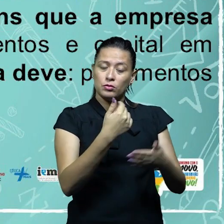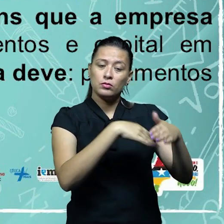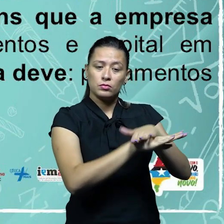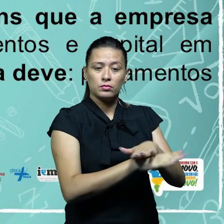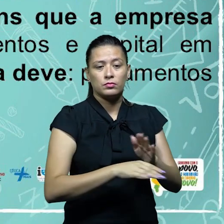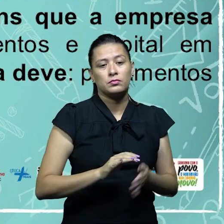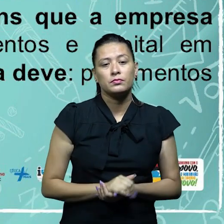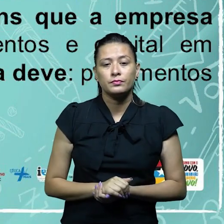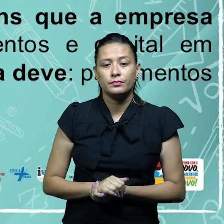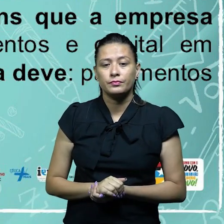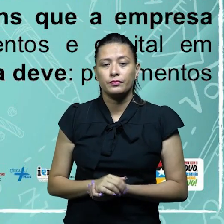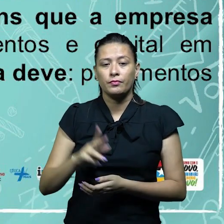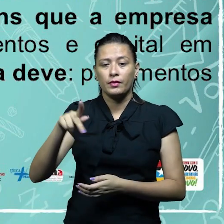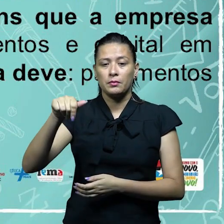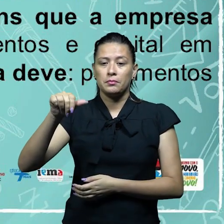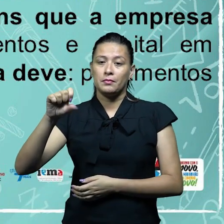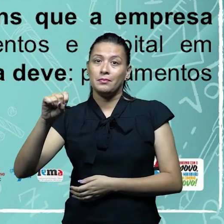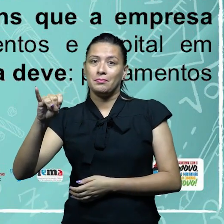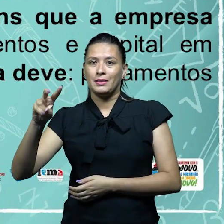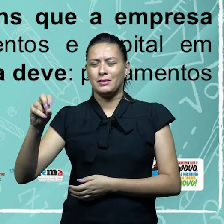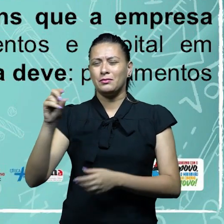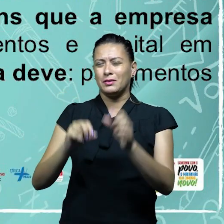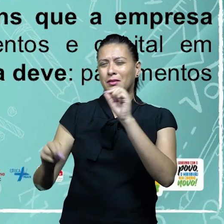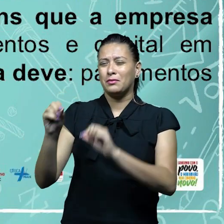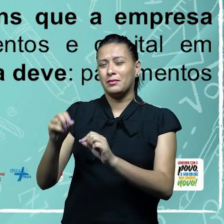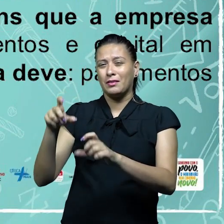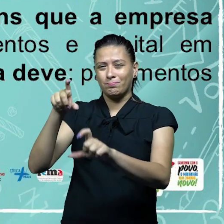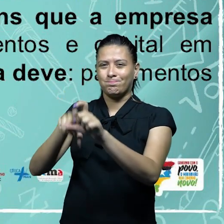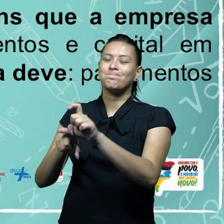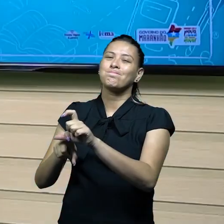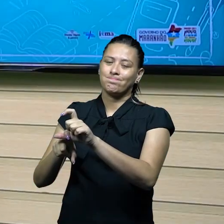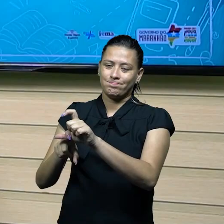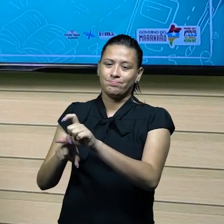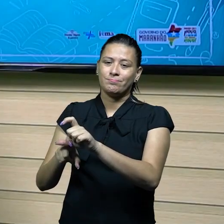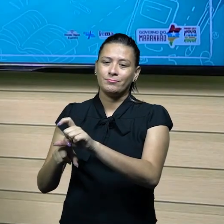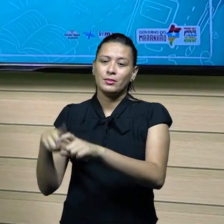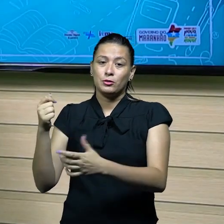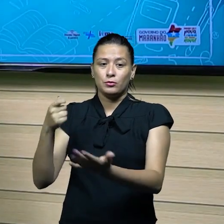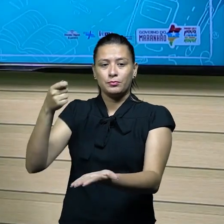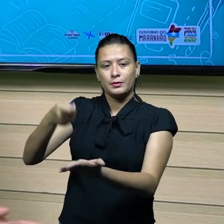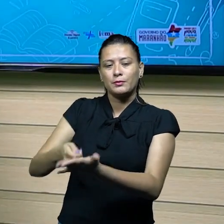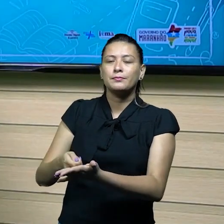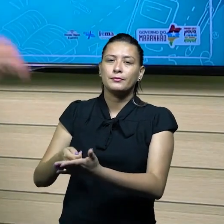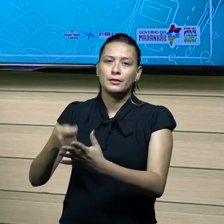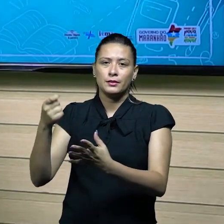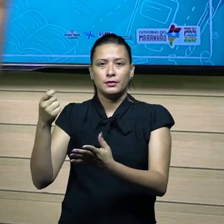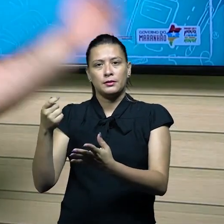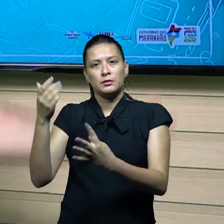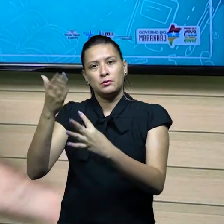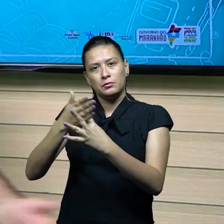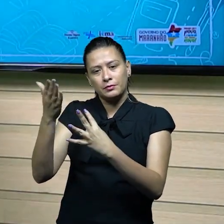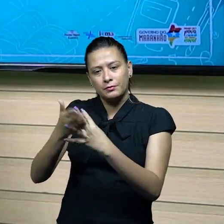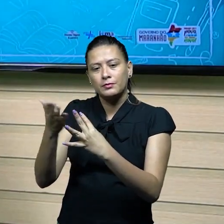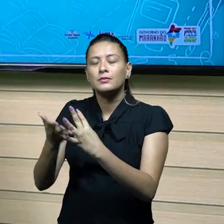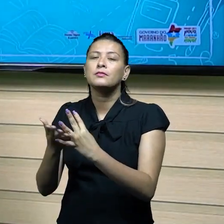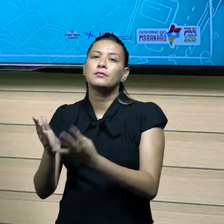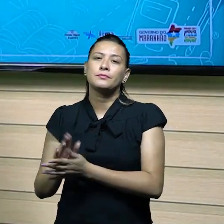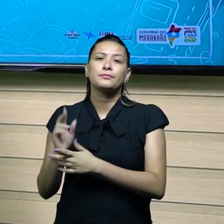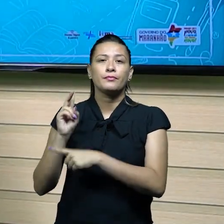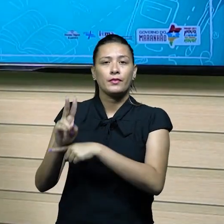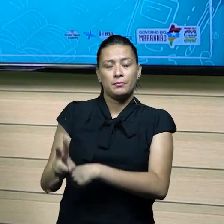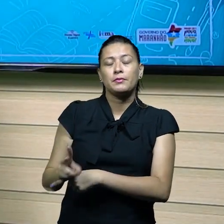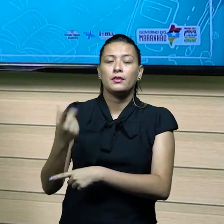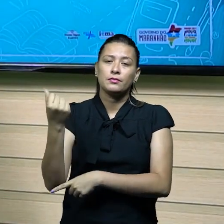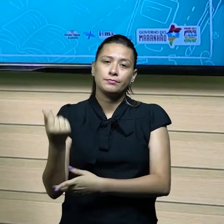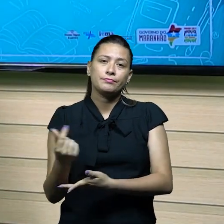deve, tá? São aquelas obrigações, são os pagamentos, são os financiamentos, são os empréstimos, são aquelas contas a pagar, tá bem? Então